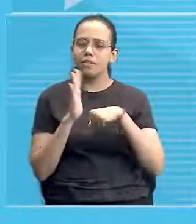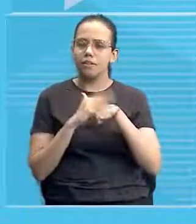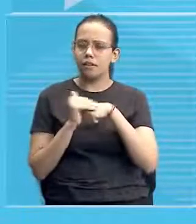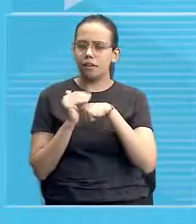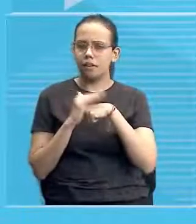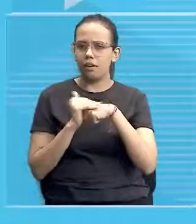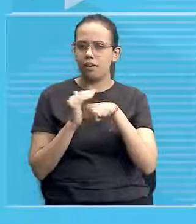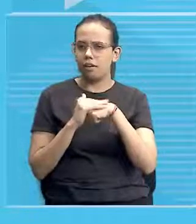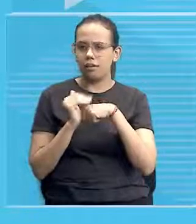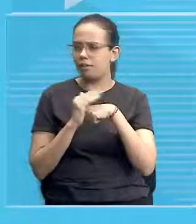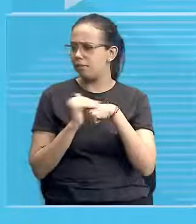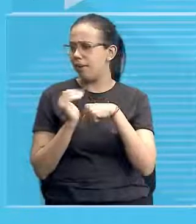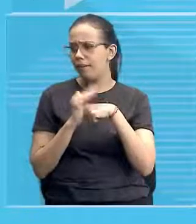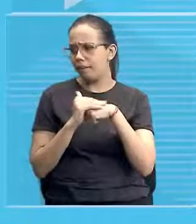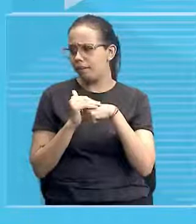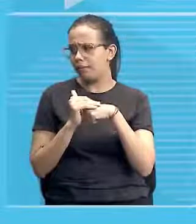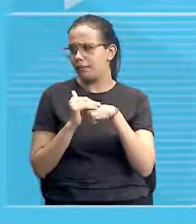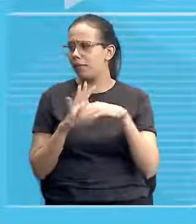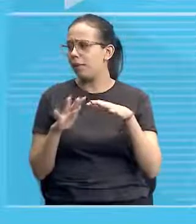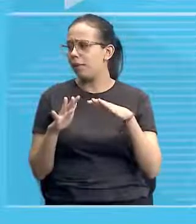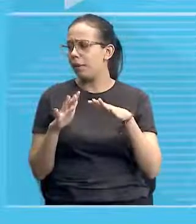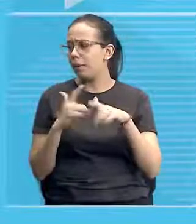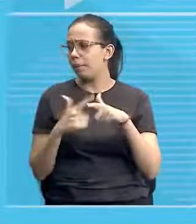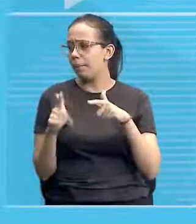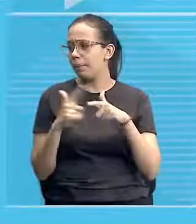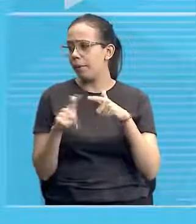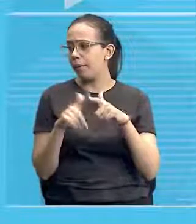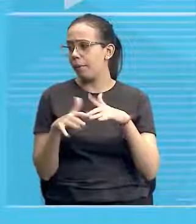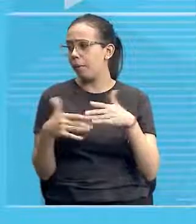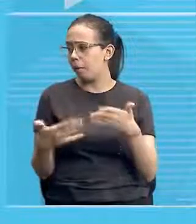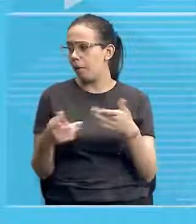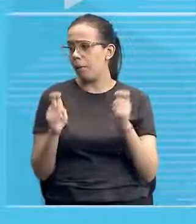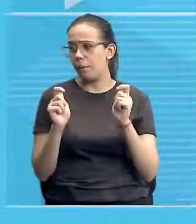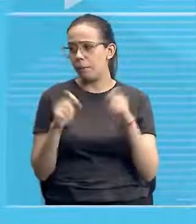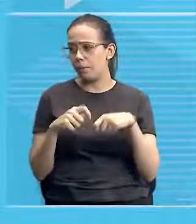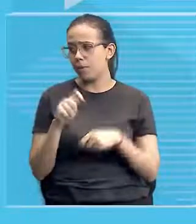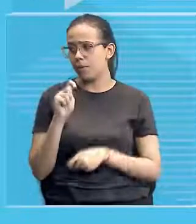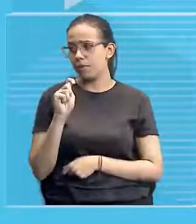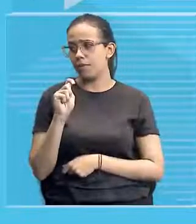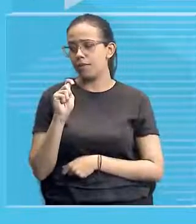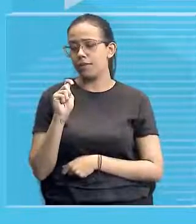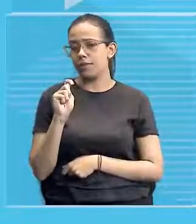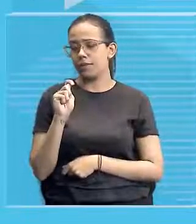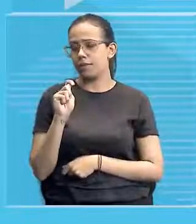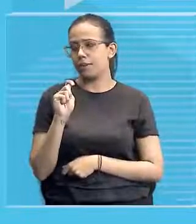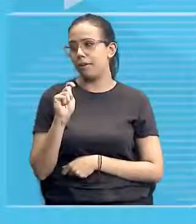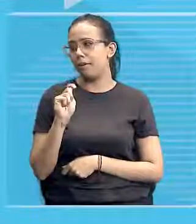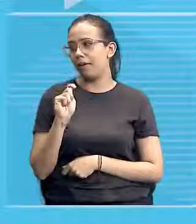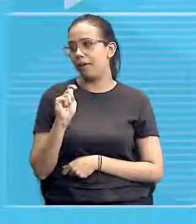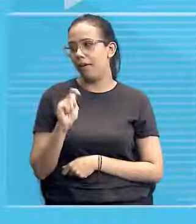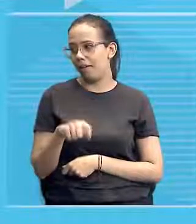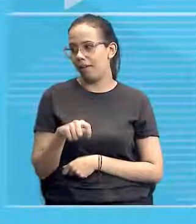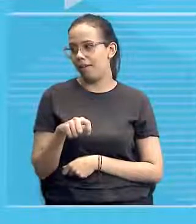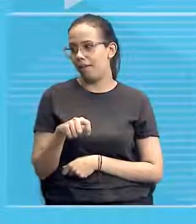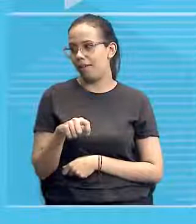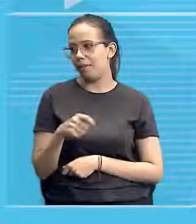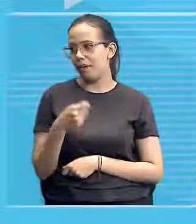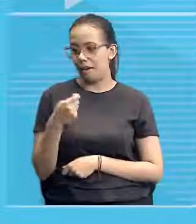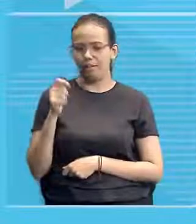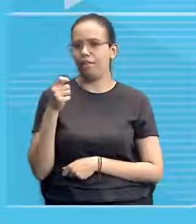Qual é o problema? Você pode ser hétero sendo delicado.